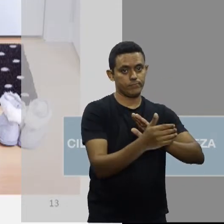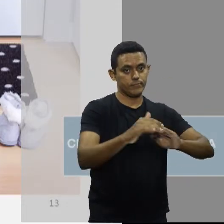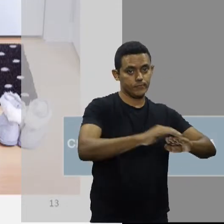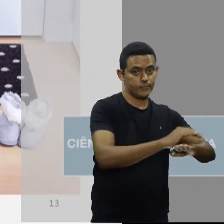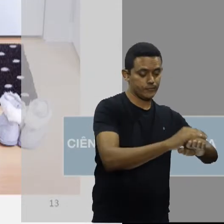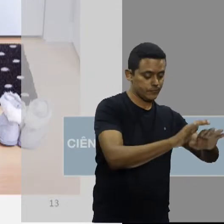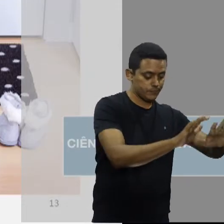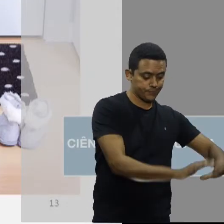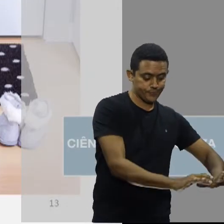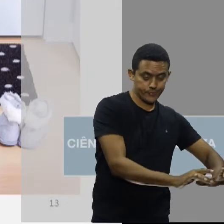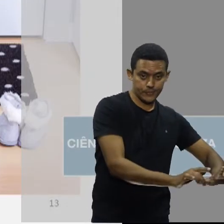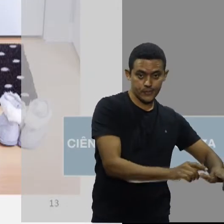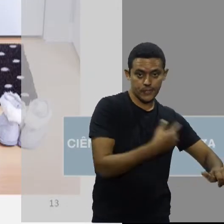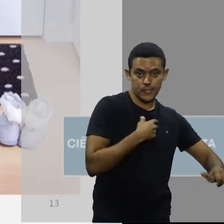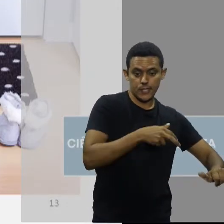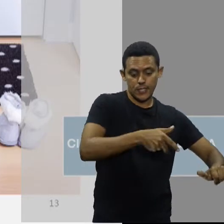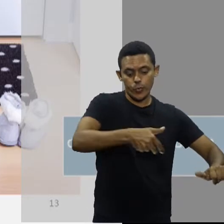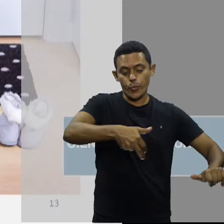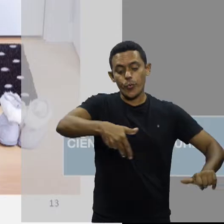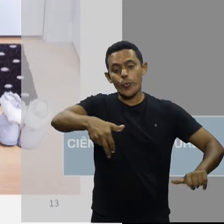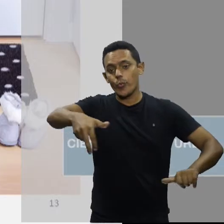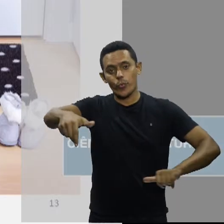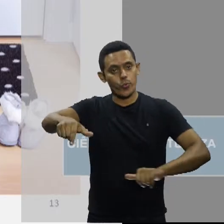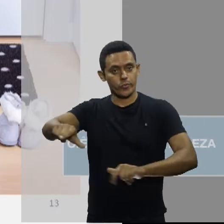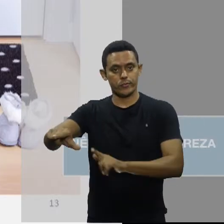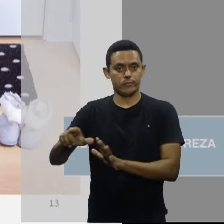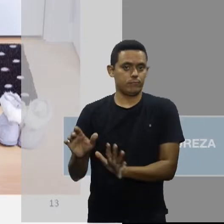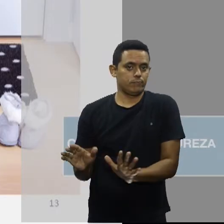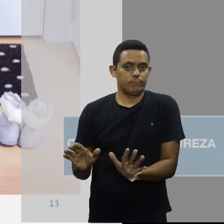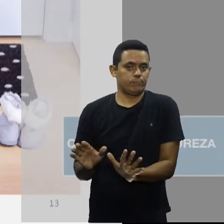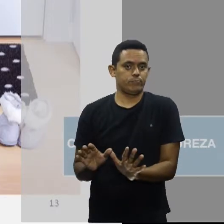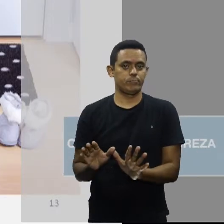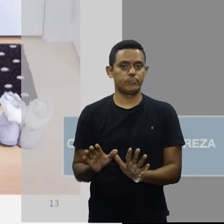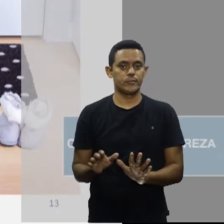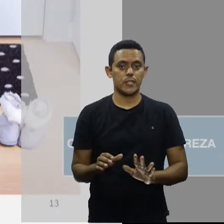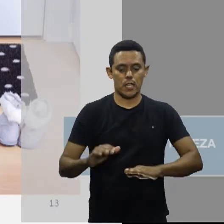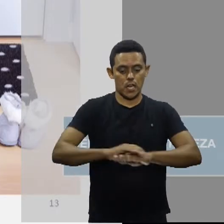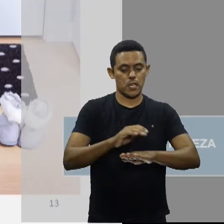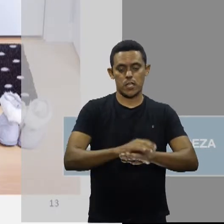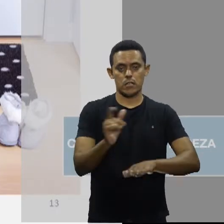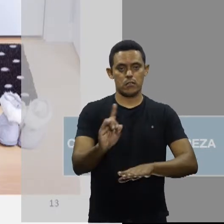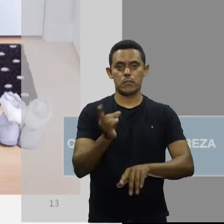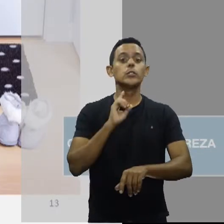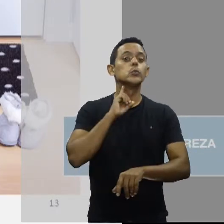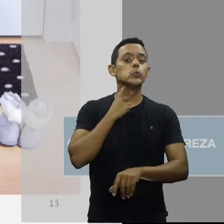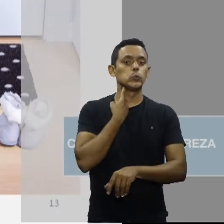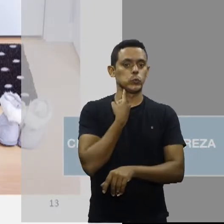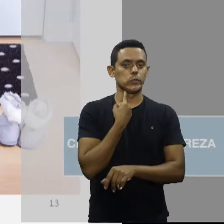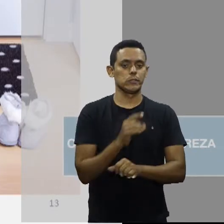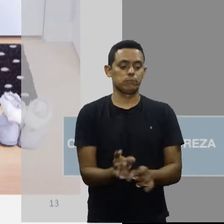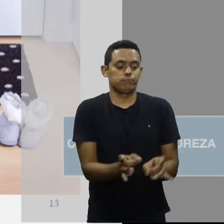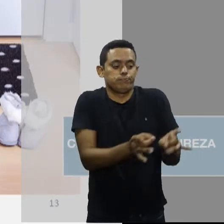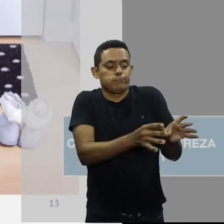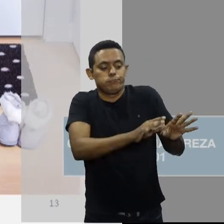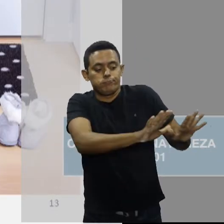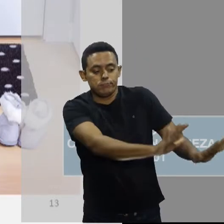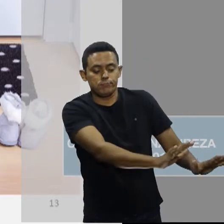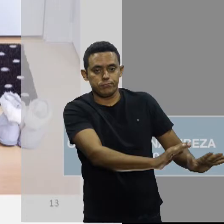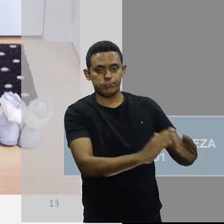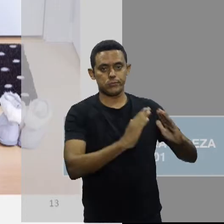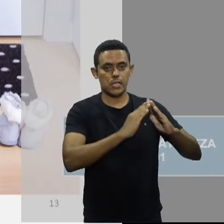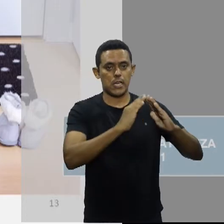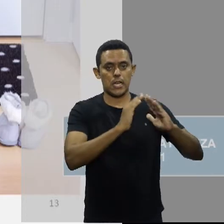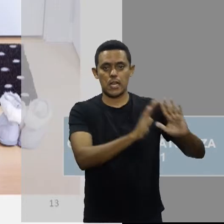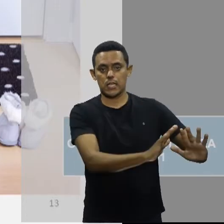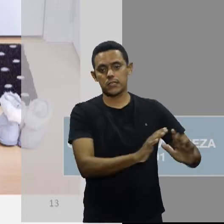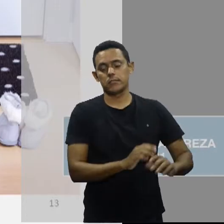externa de casa. Então, sempre que a gente adentra a nossa casa, o interessante é a gente deixar esses calçados fora de casa e deixa